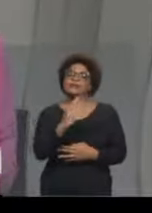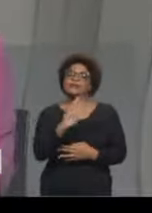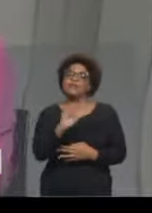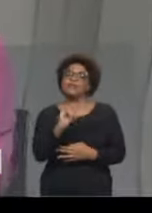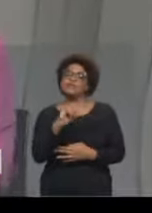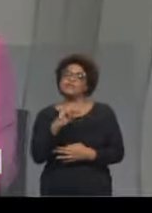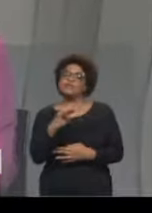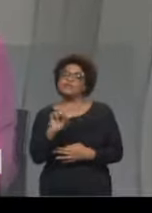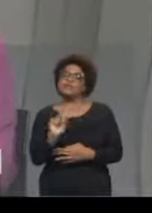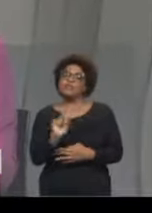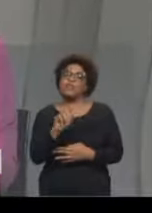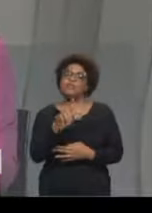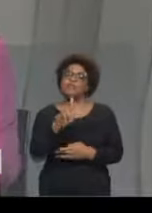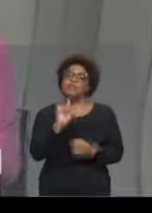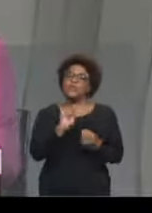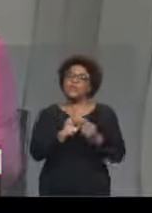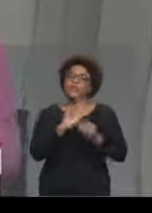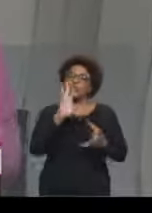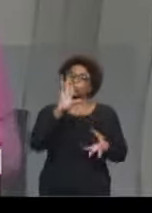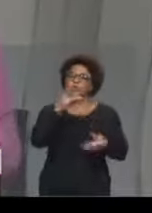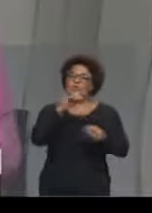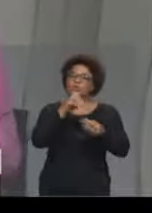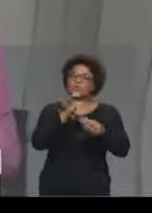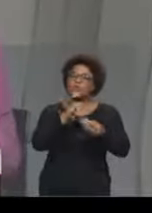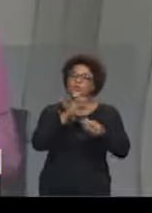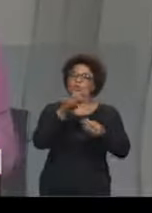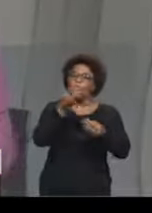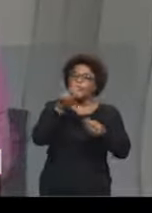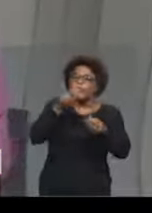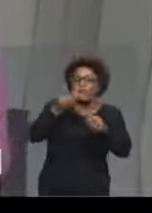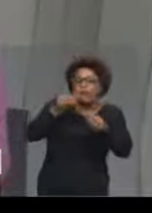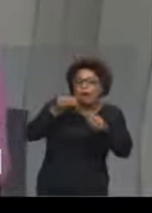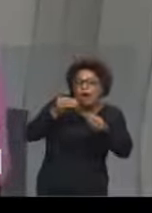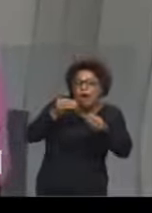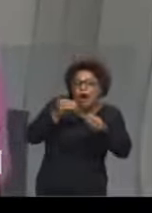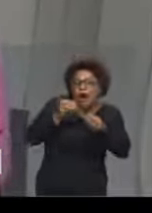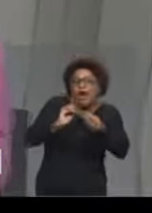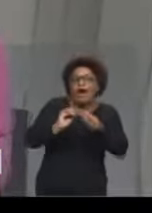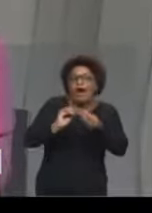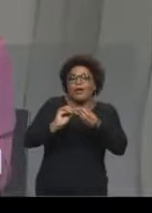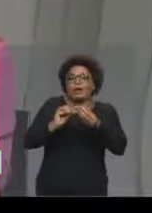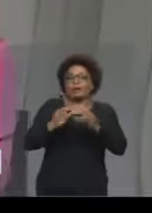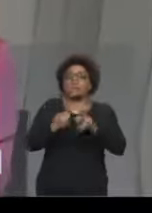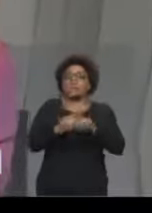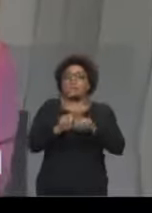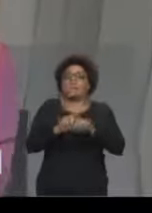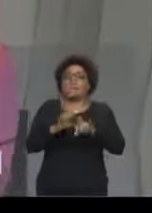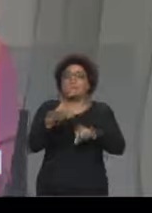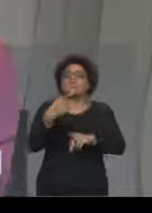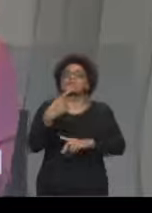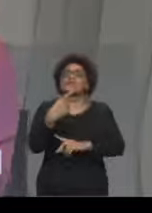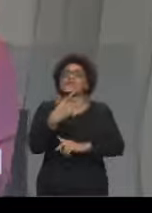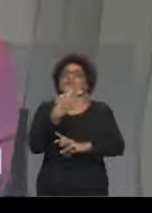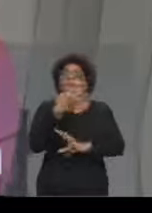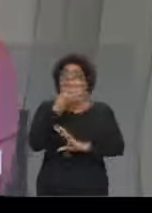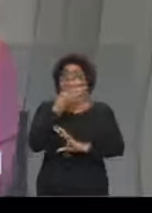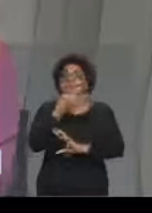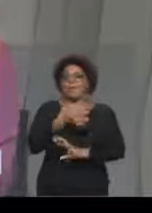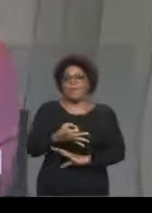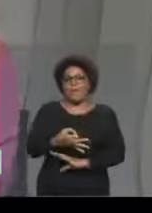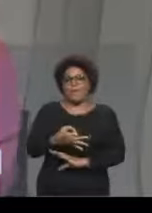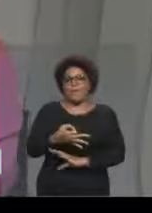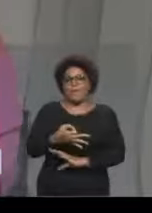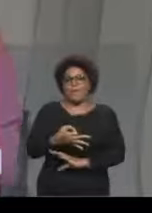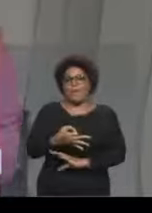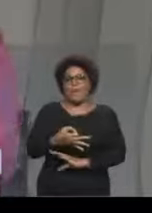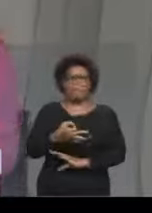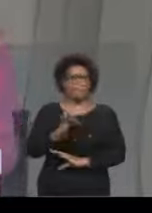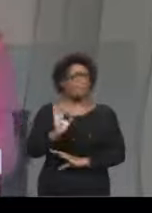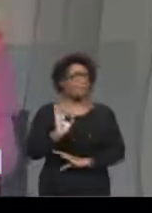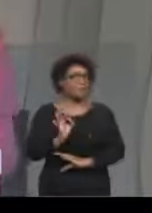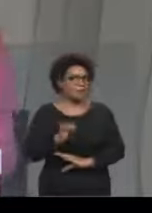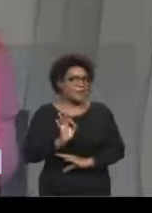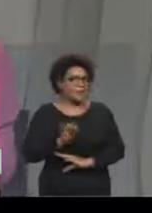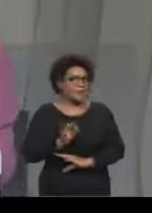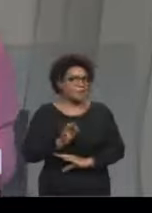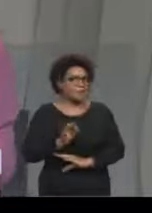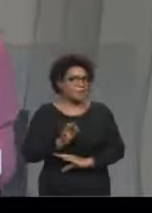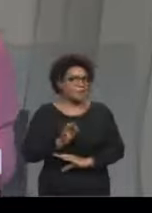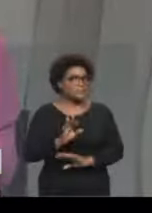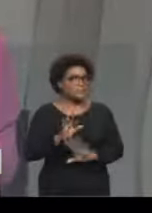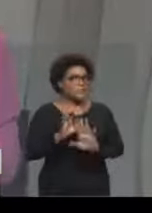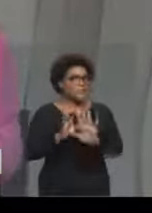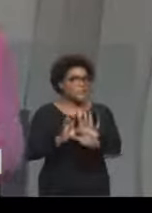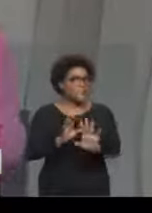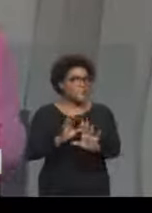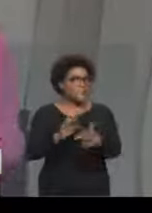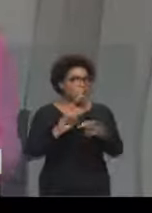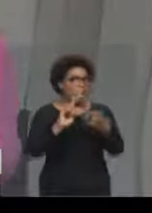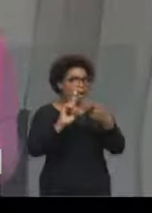opinião. Você vai colocar elementos externos àquele texto. E presta atenção, o resumo não